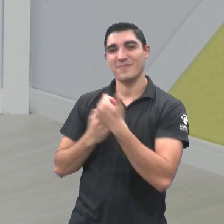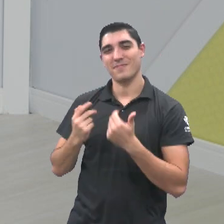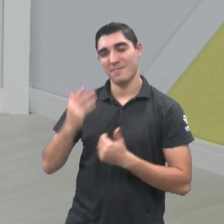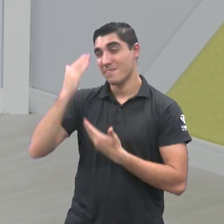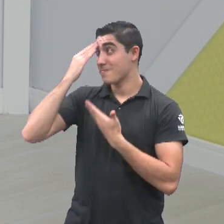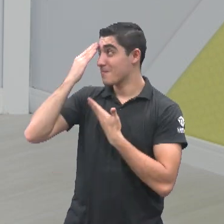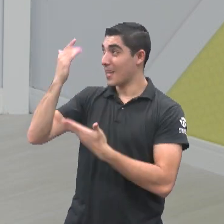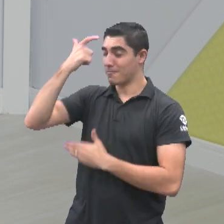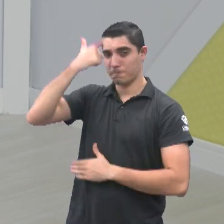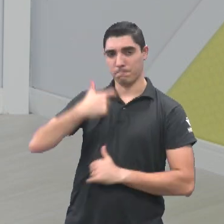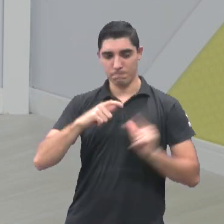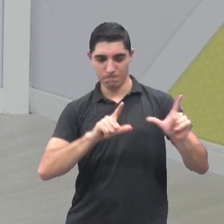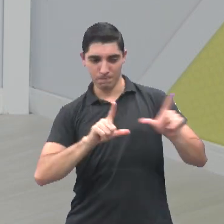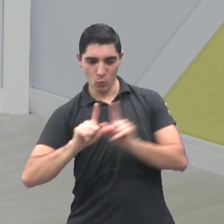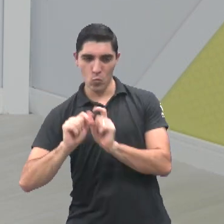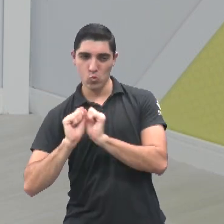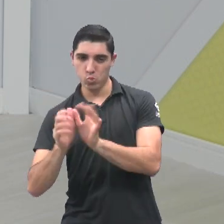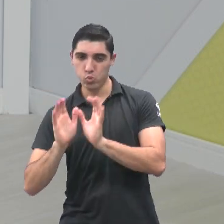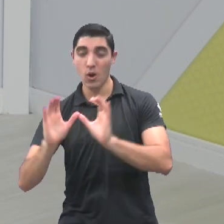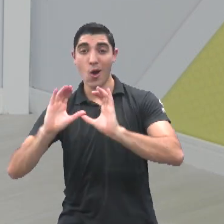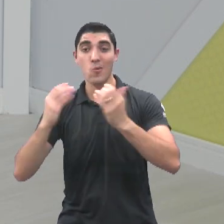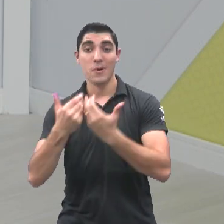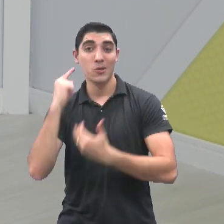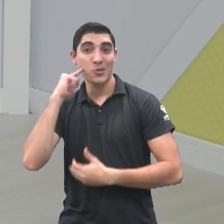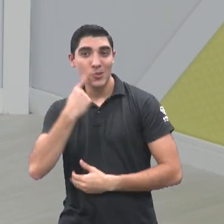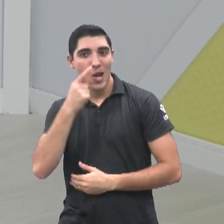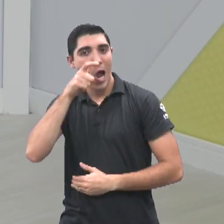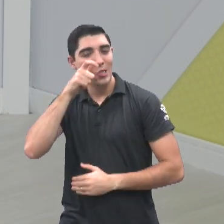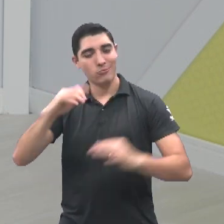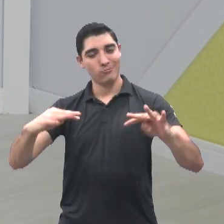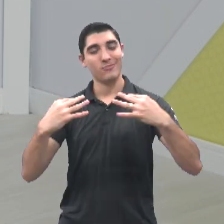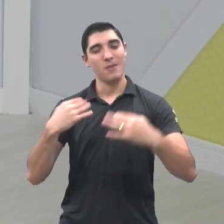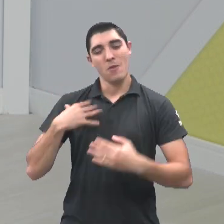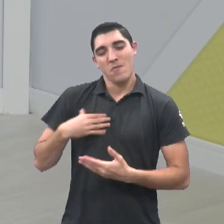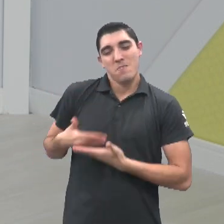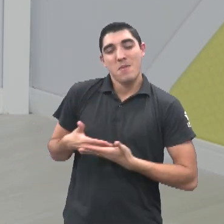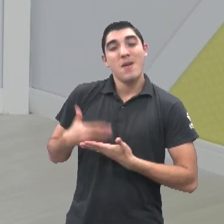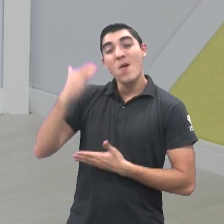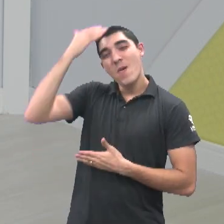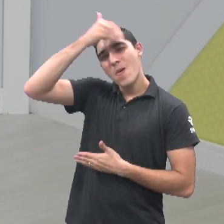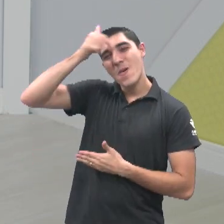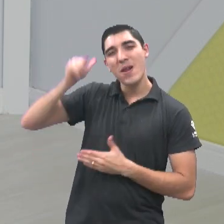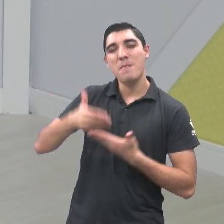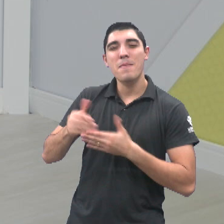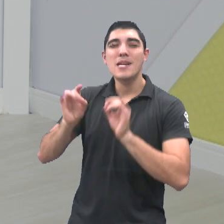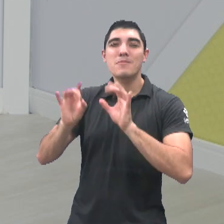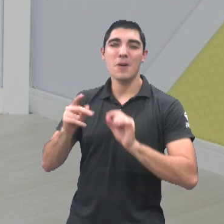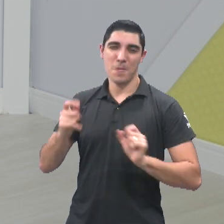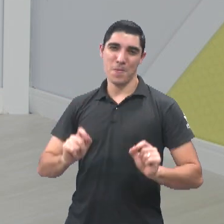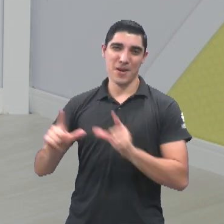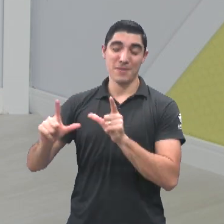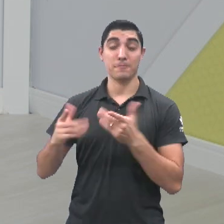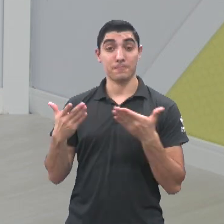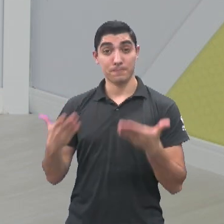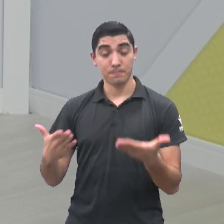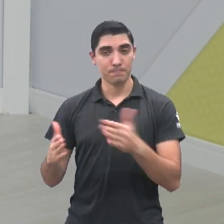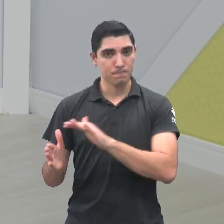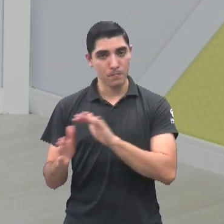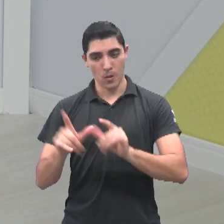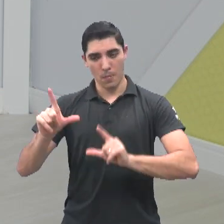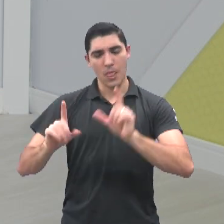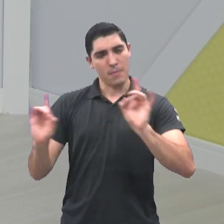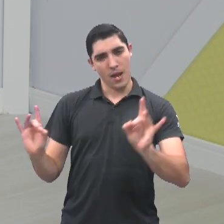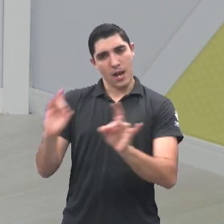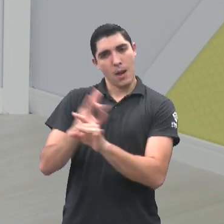levando a informação para a comunidade surda, o nosso querido Luiz Fernando, o papai do Lorenzo, o nosso mascotinho. Nós vamos chegando ao final do programa de hoje, agradecendo a